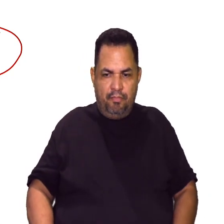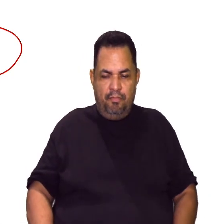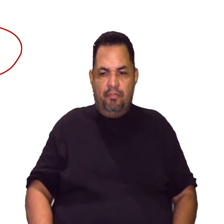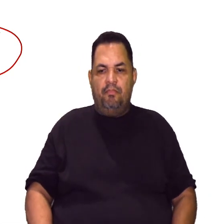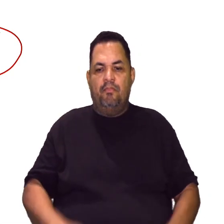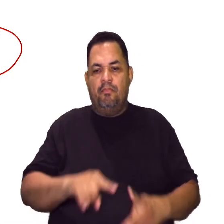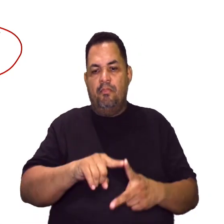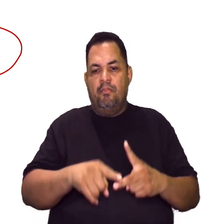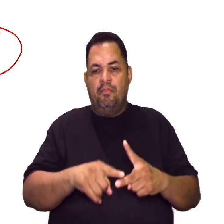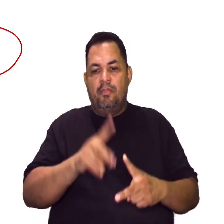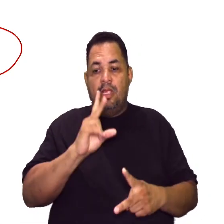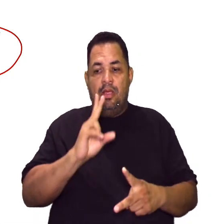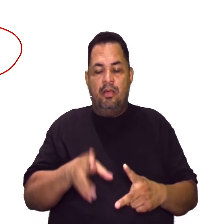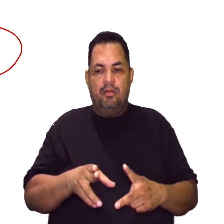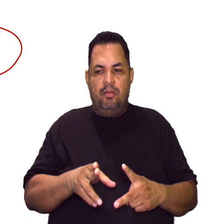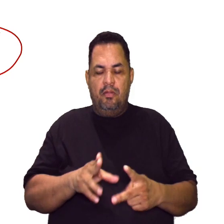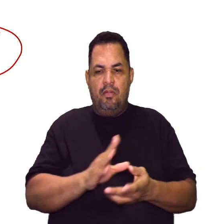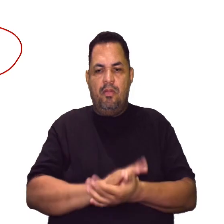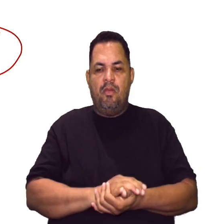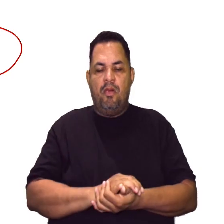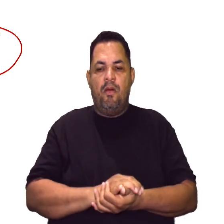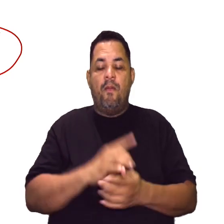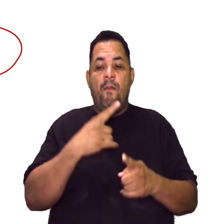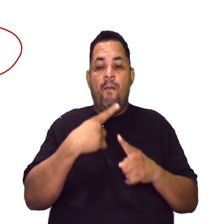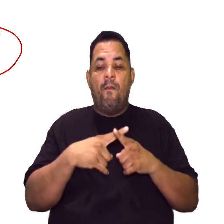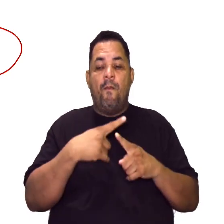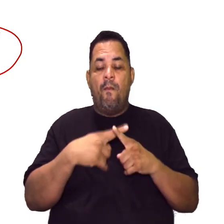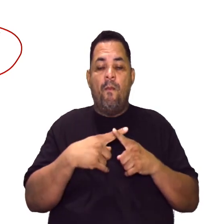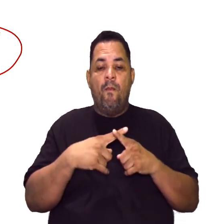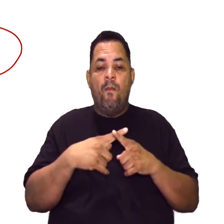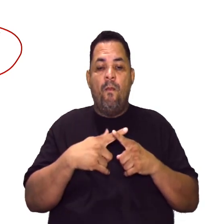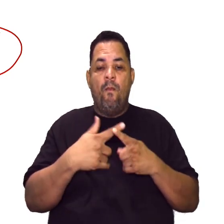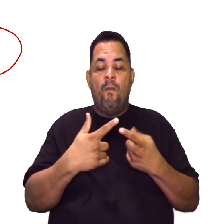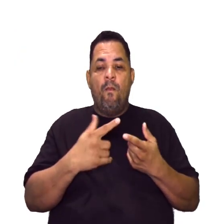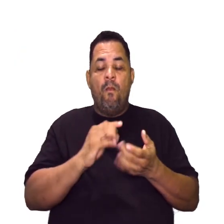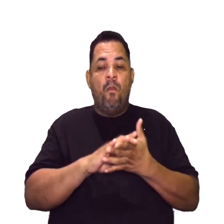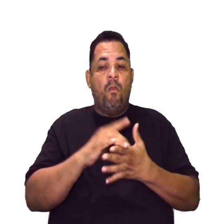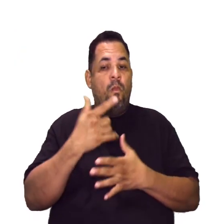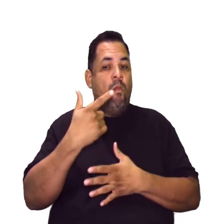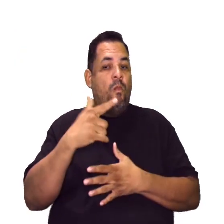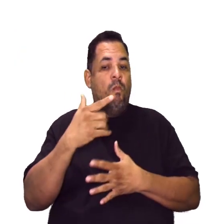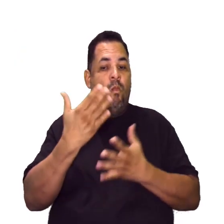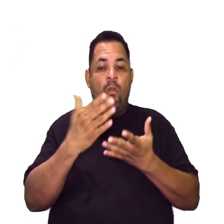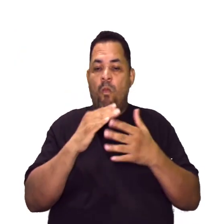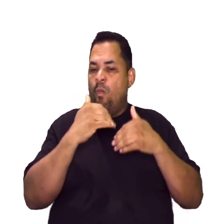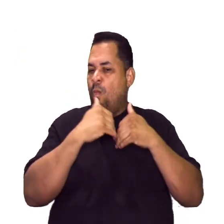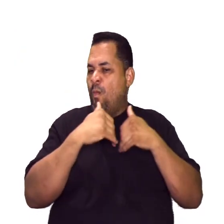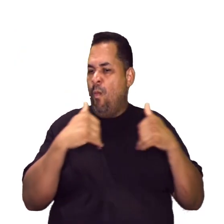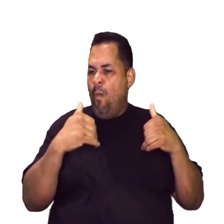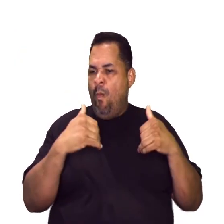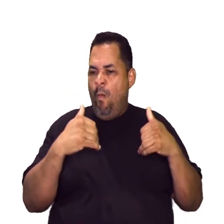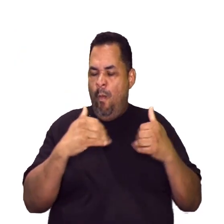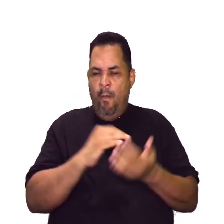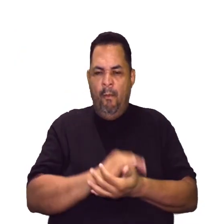e 120. Ótimo. Por quê? Porque não houve repulsão.